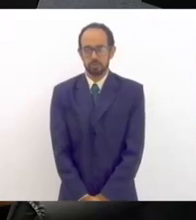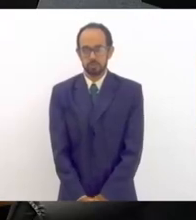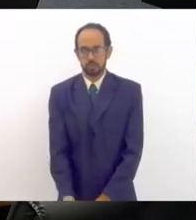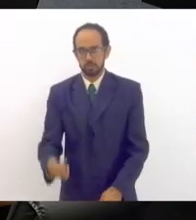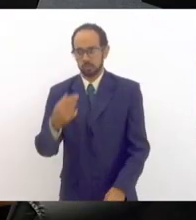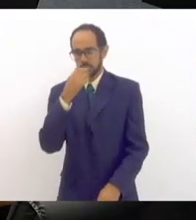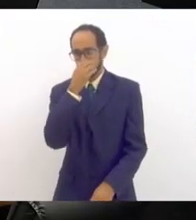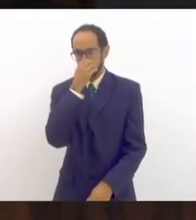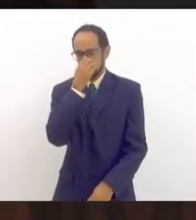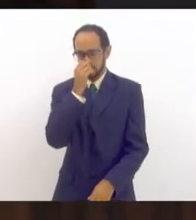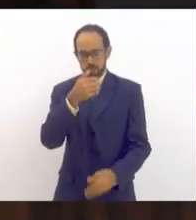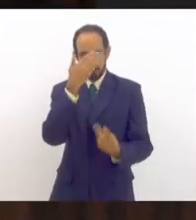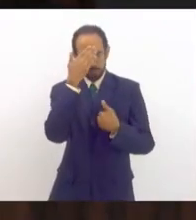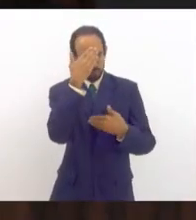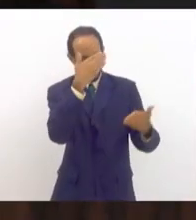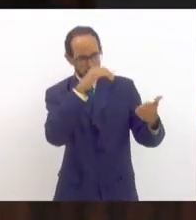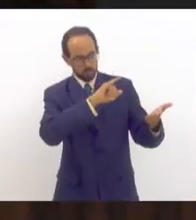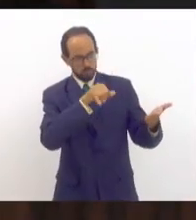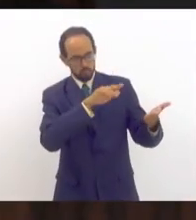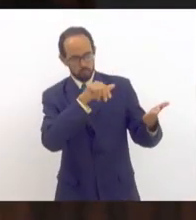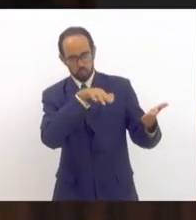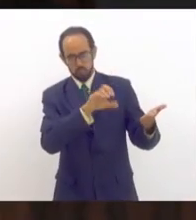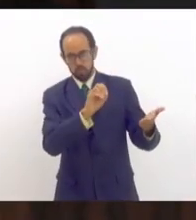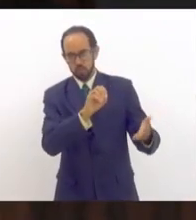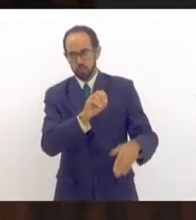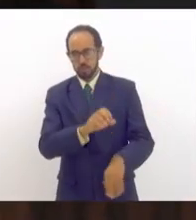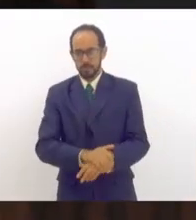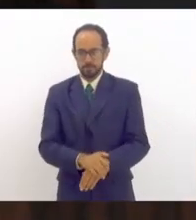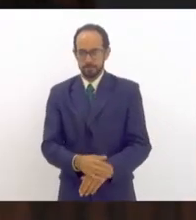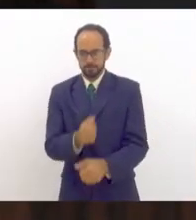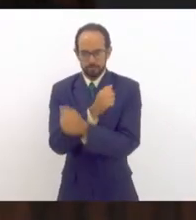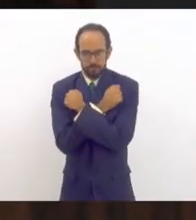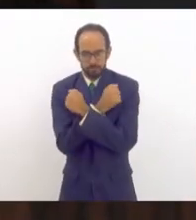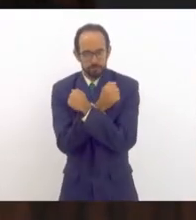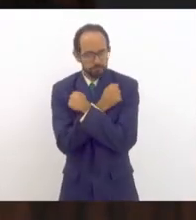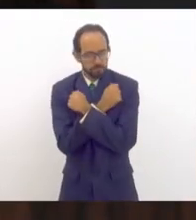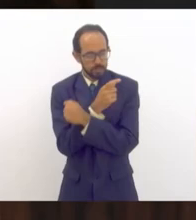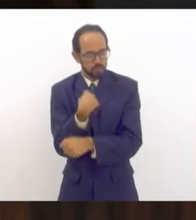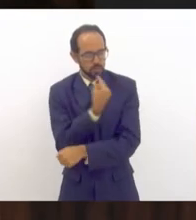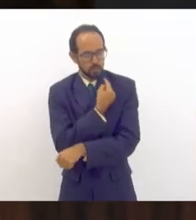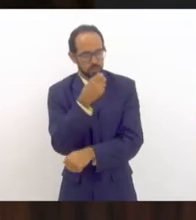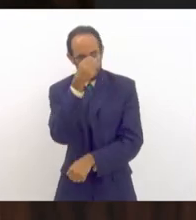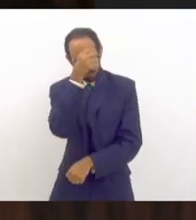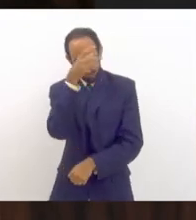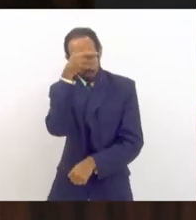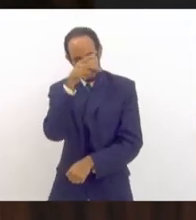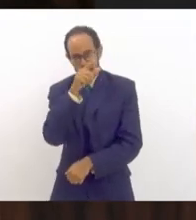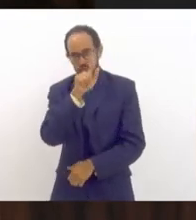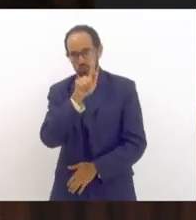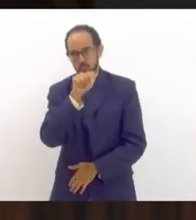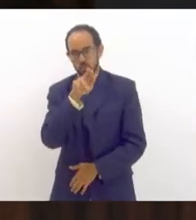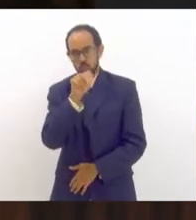Obrigado aí Deputado Júlio tá Um abraço na nossa prefeita lá Guapimirim